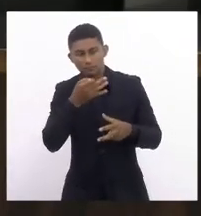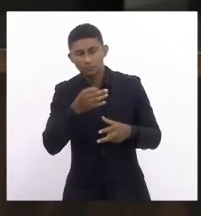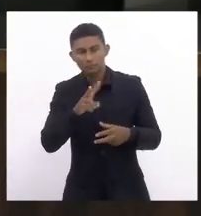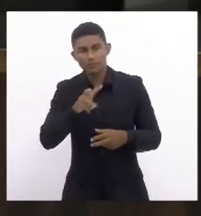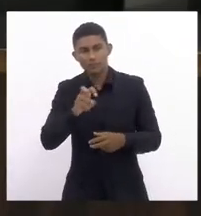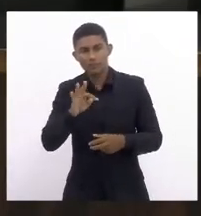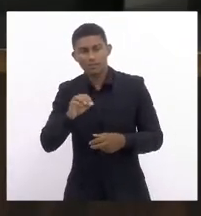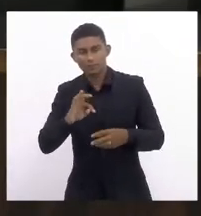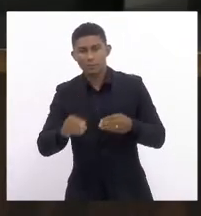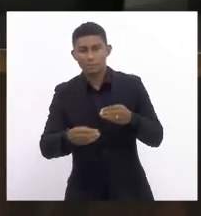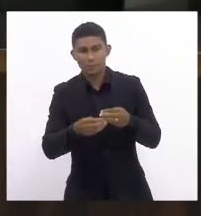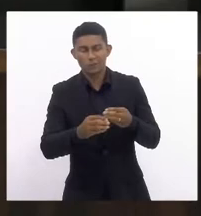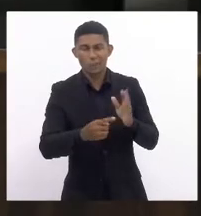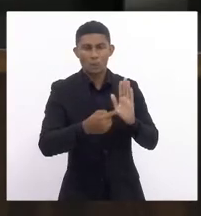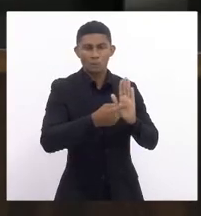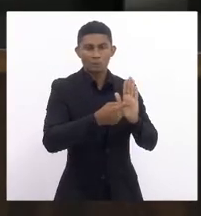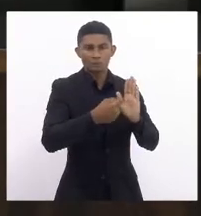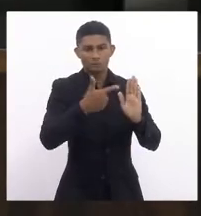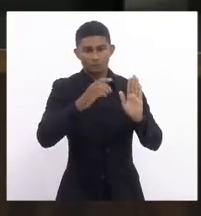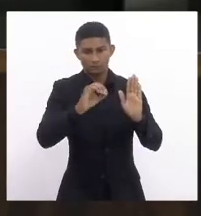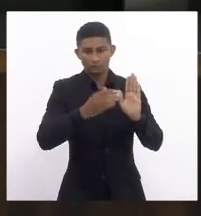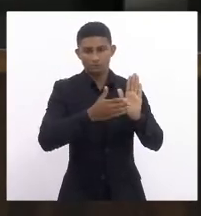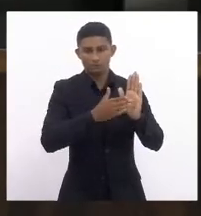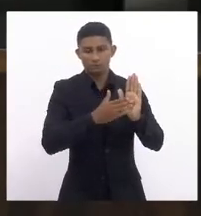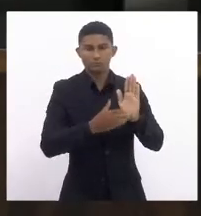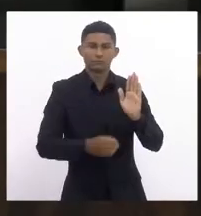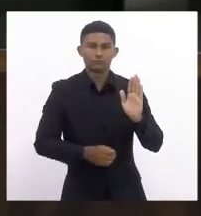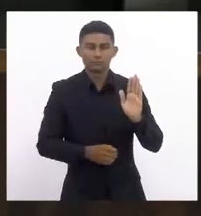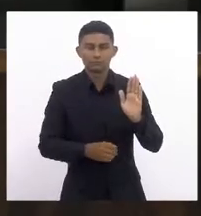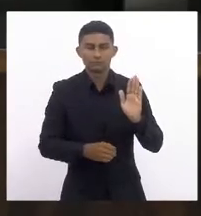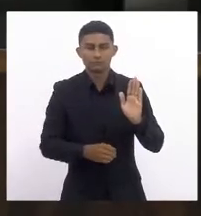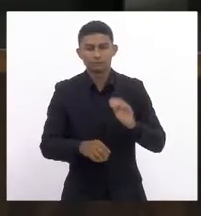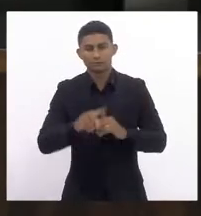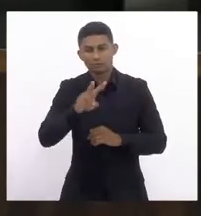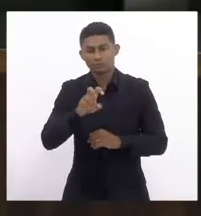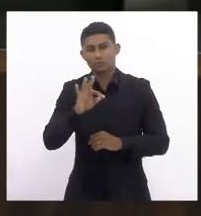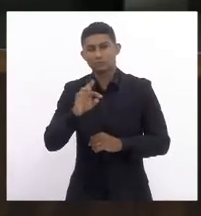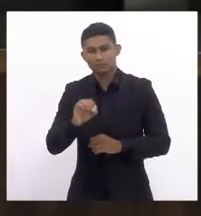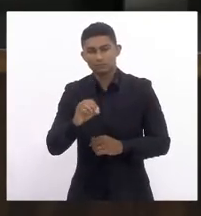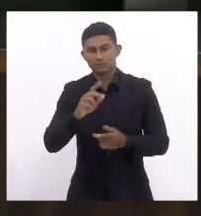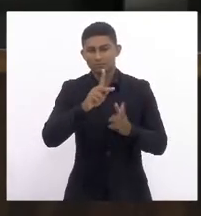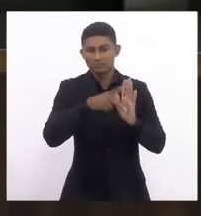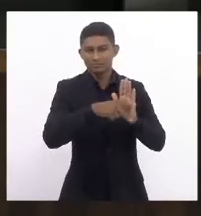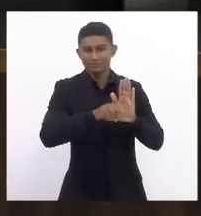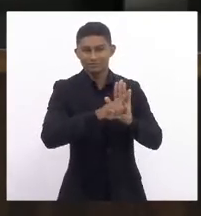Veto. 20º da pauta, veto total aposto ao projeto de lei